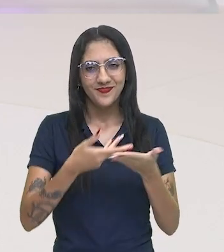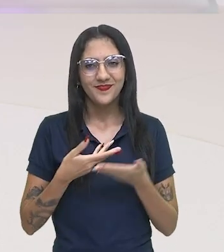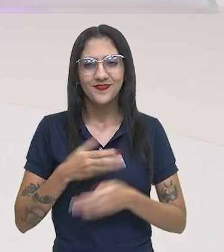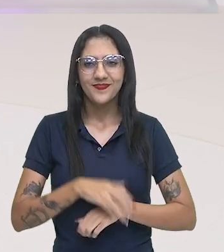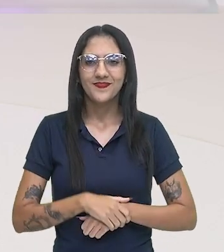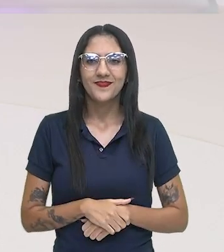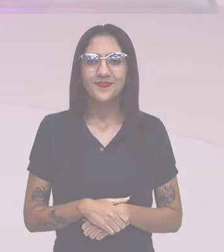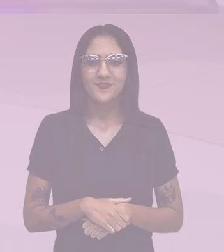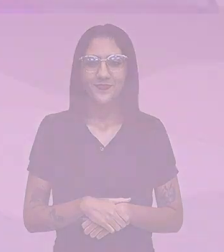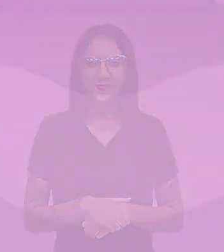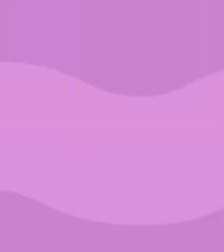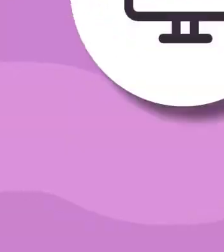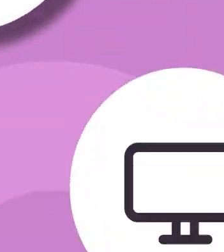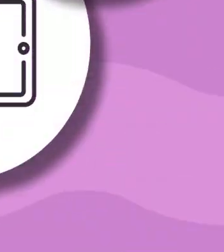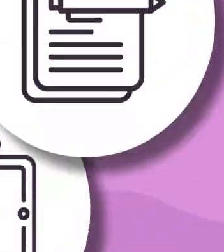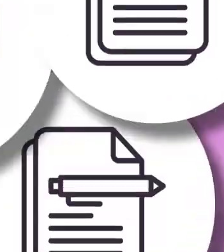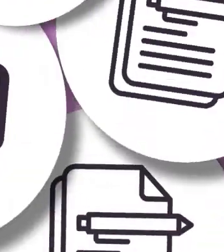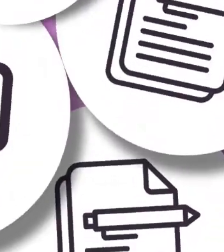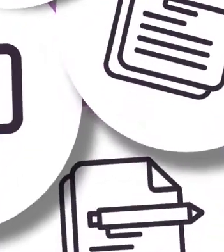bem-vindo.